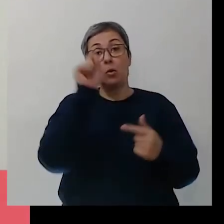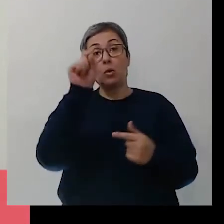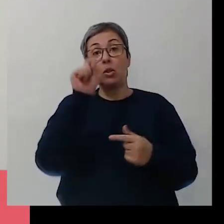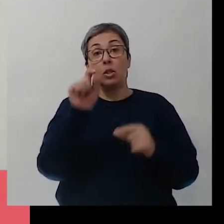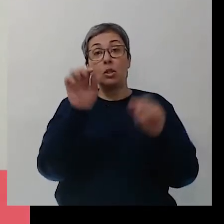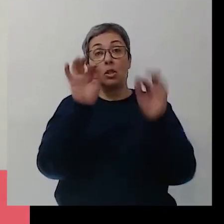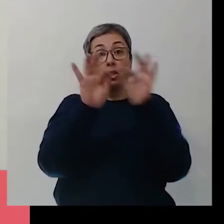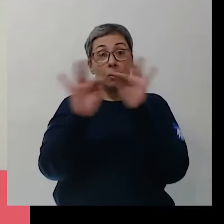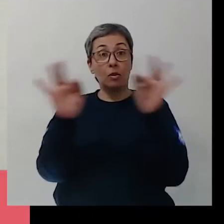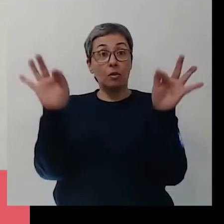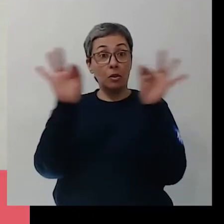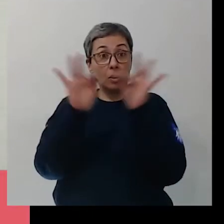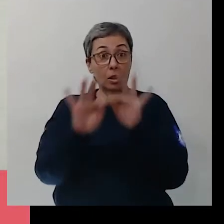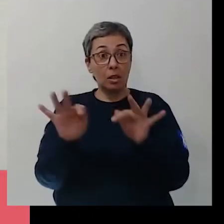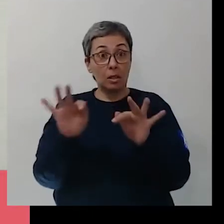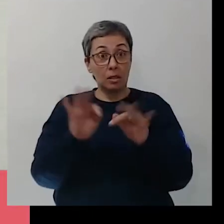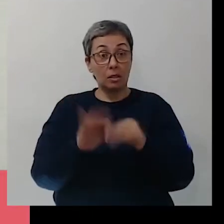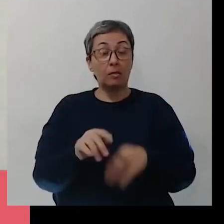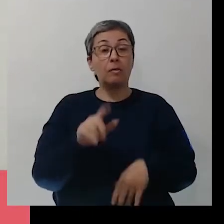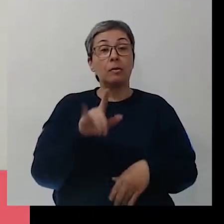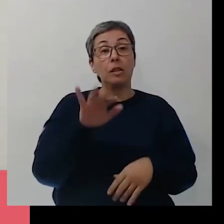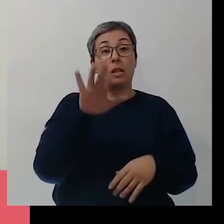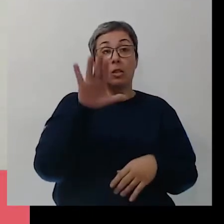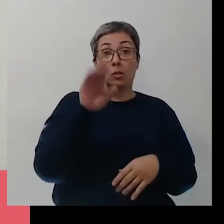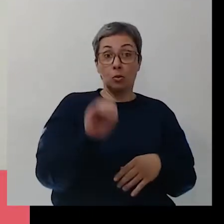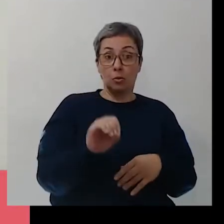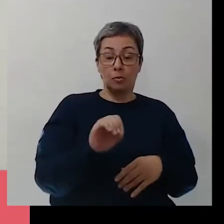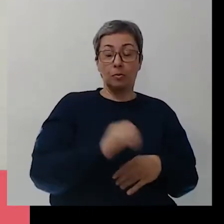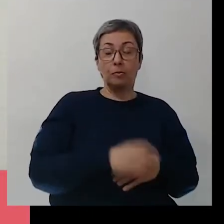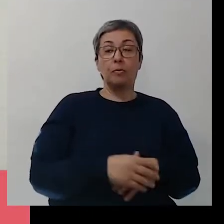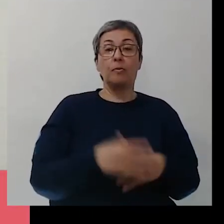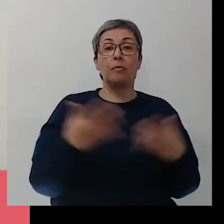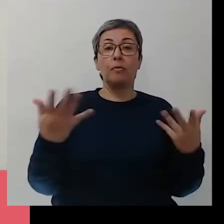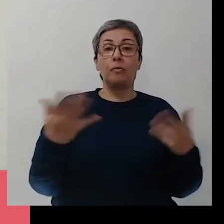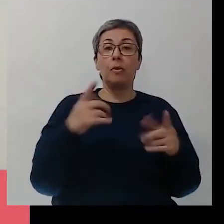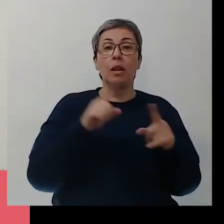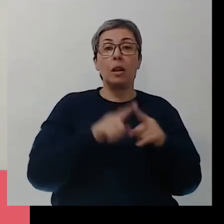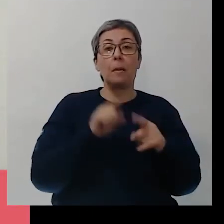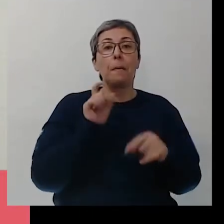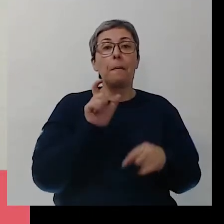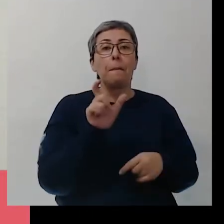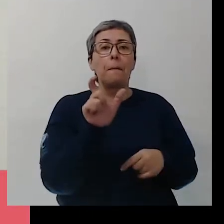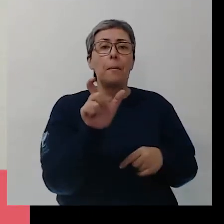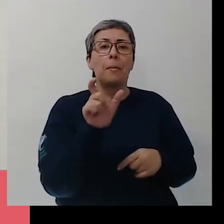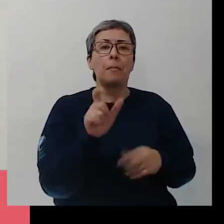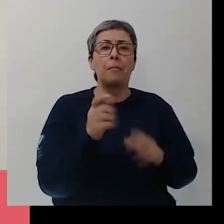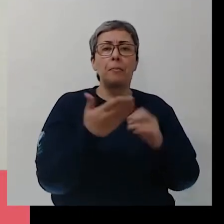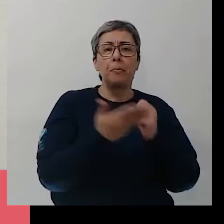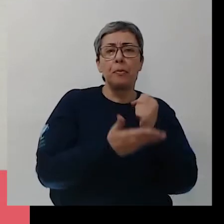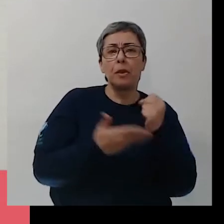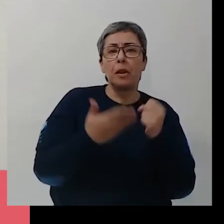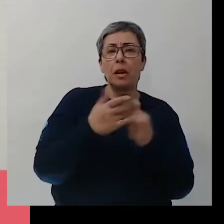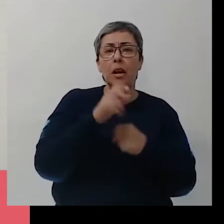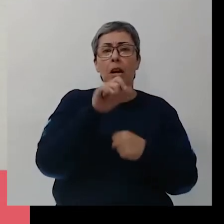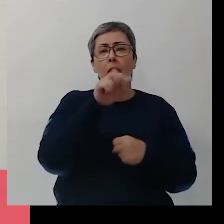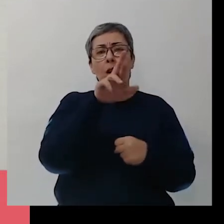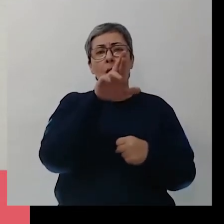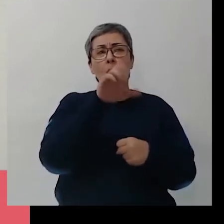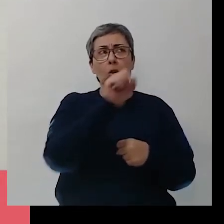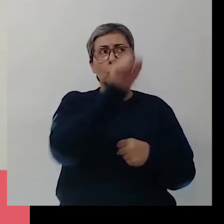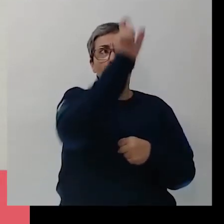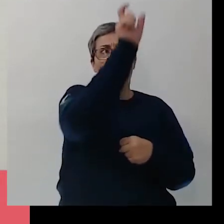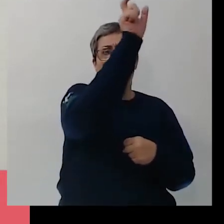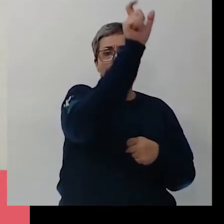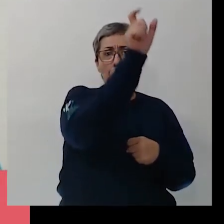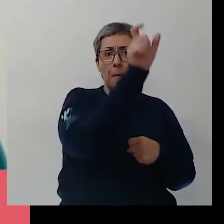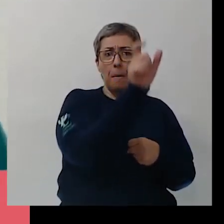um acróstico de versos. A palavra base do acróstico, ela sempre